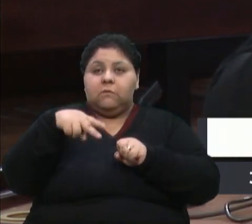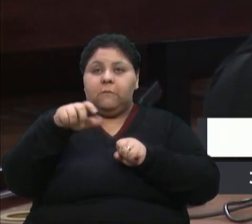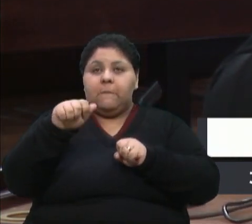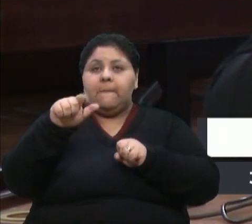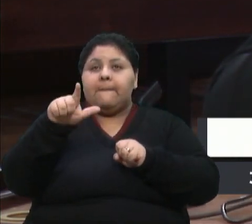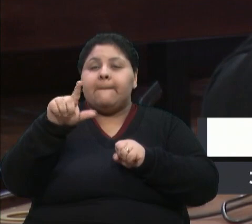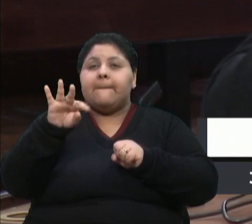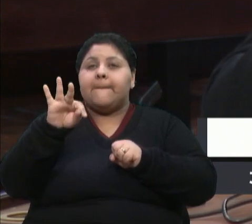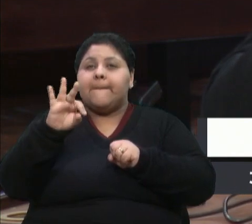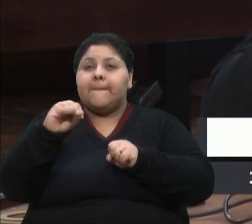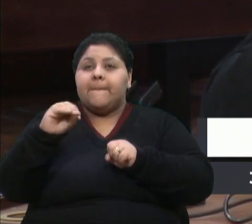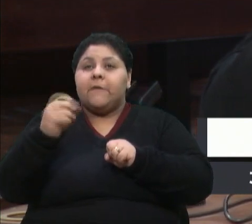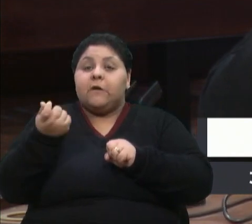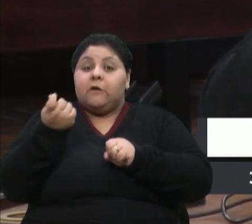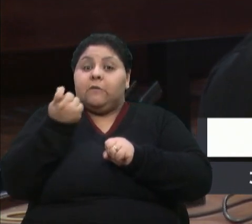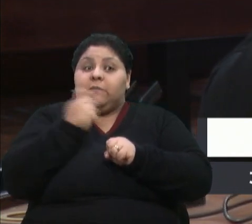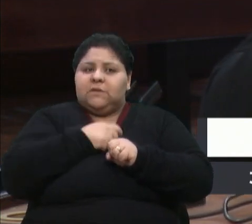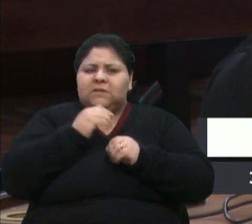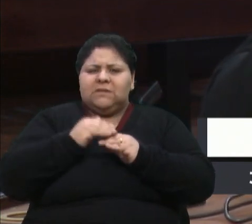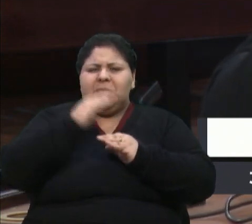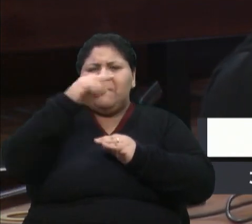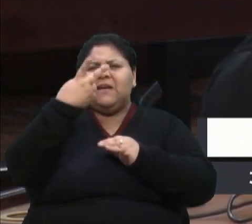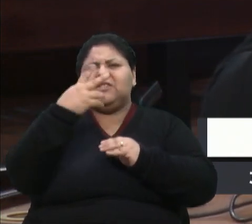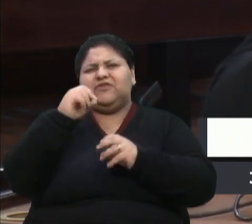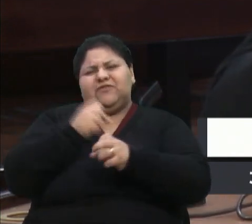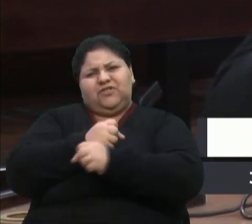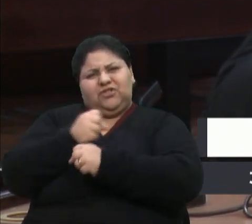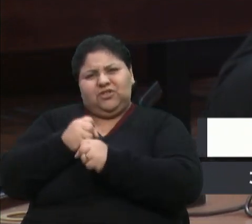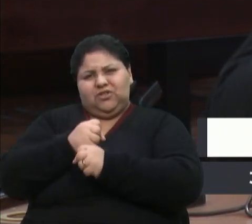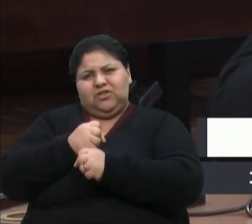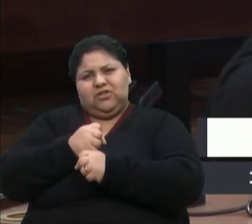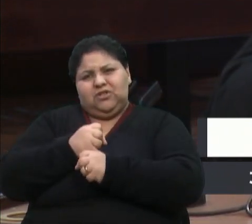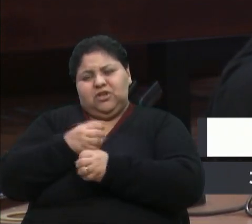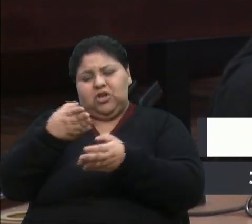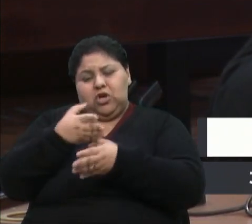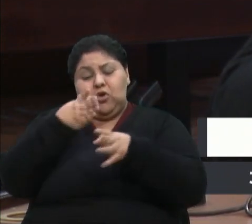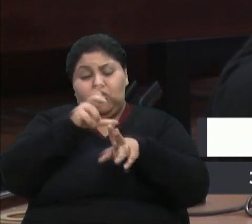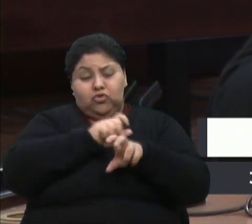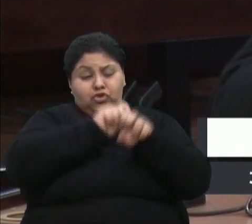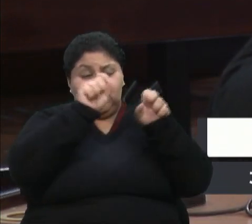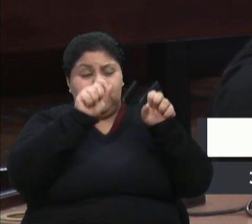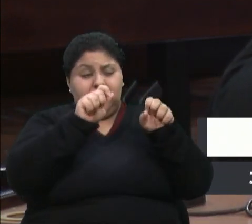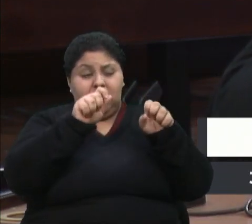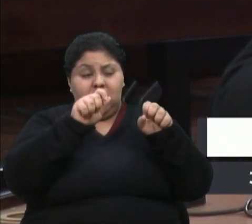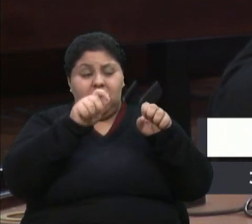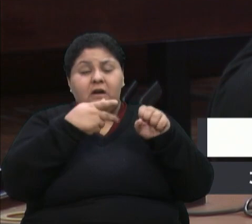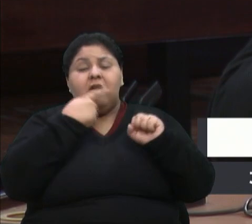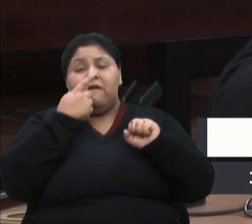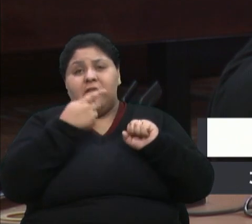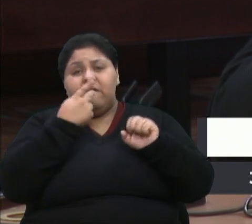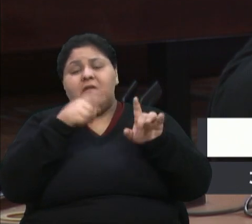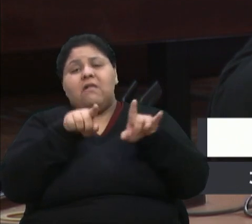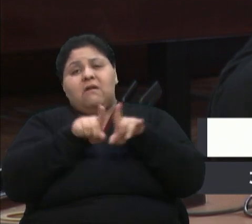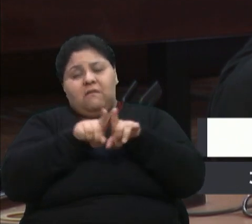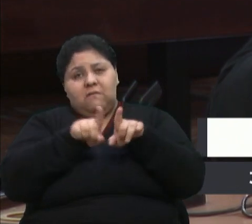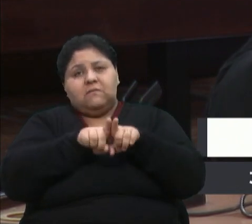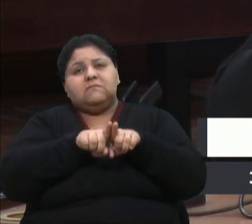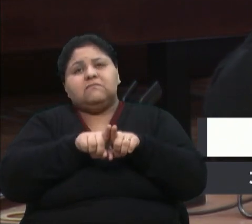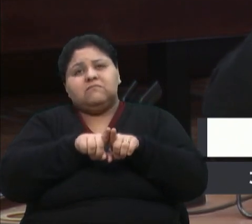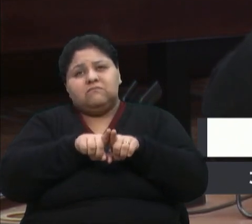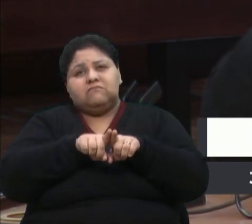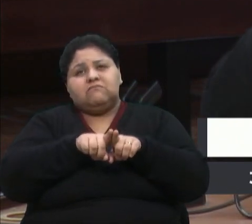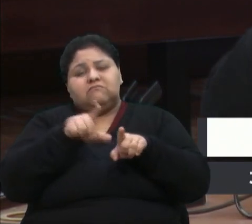que tanto necessita há mais de 20 anos, e hoje pela manhã tive falando aí que também já teve